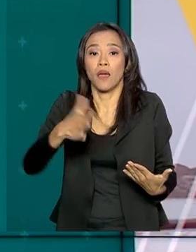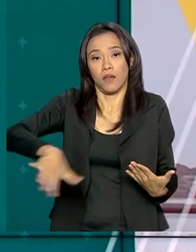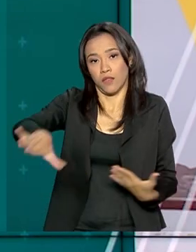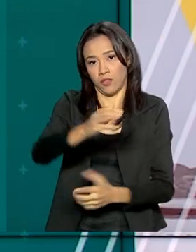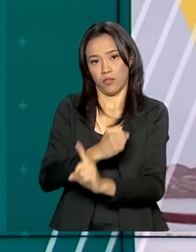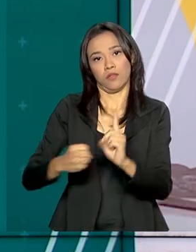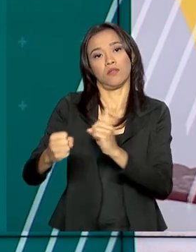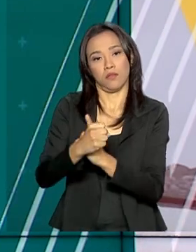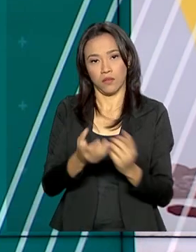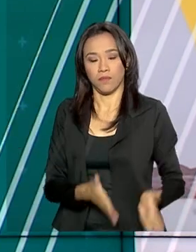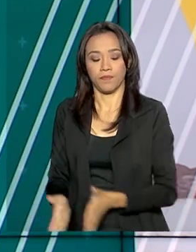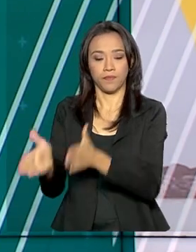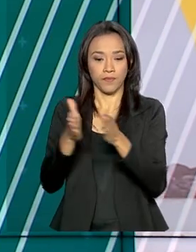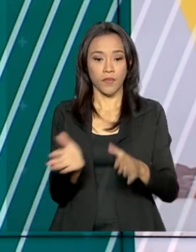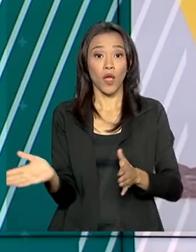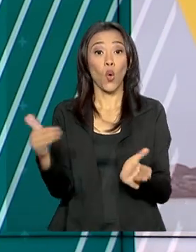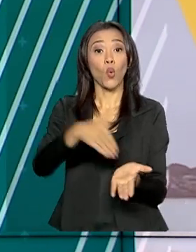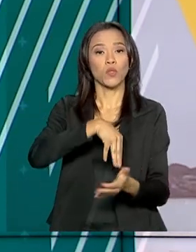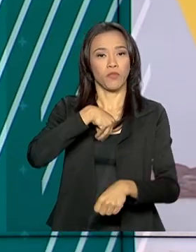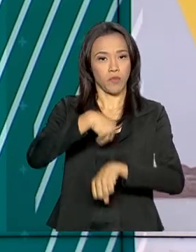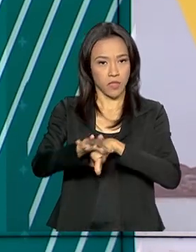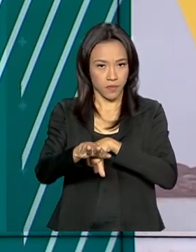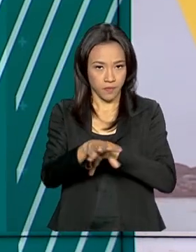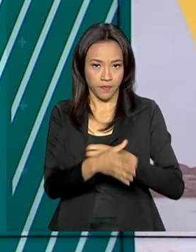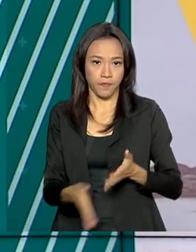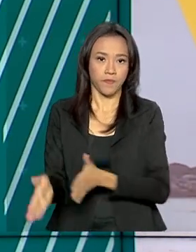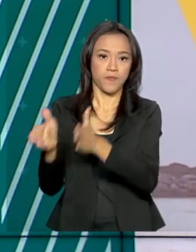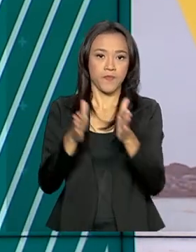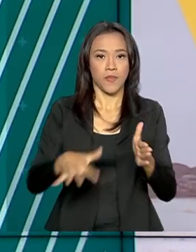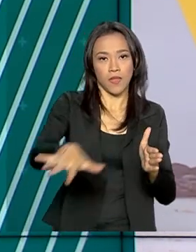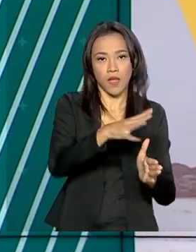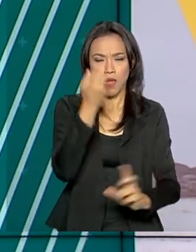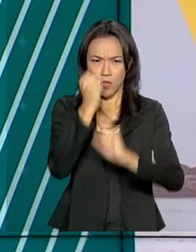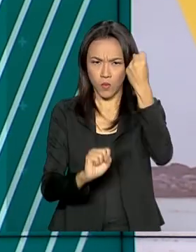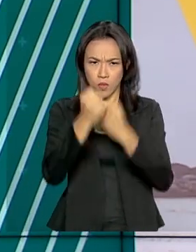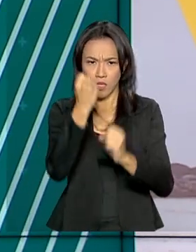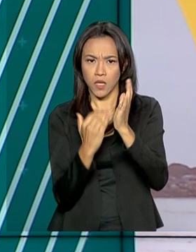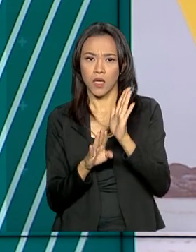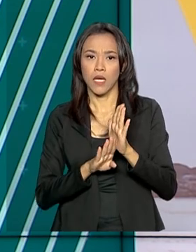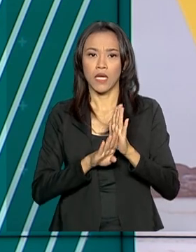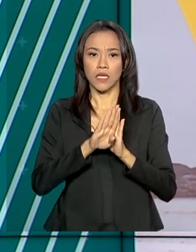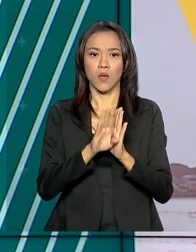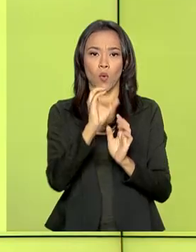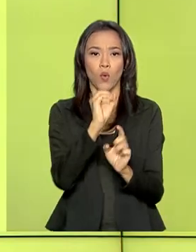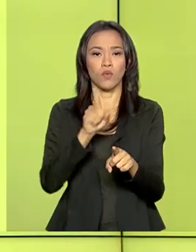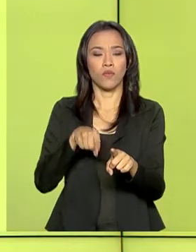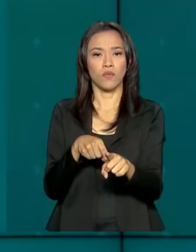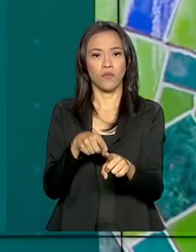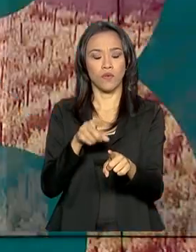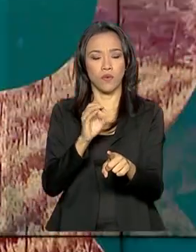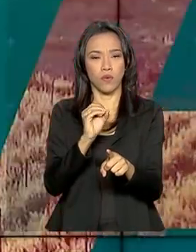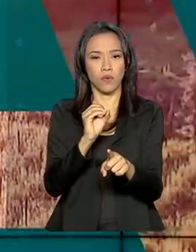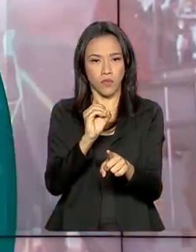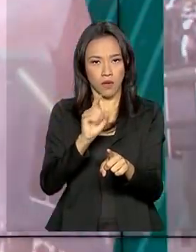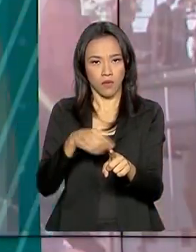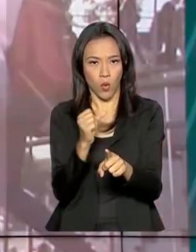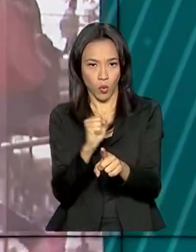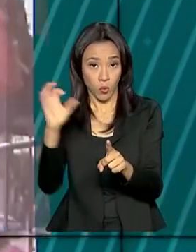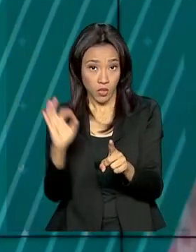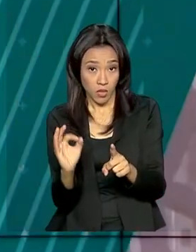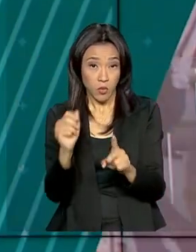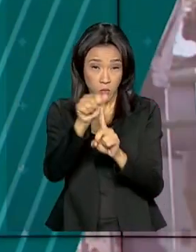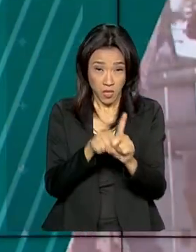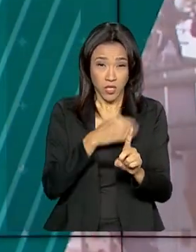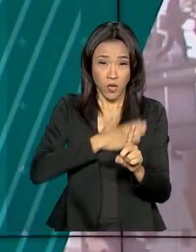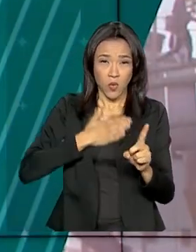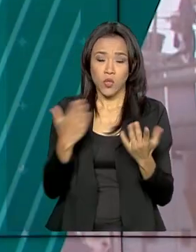e uma última notícia a produção industrial cresceu 0,8 por cento em agosto em comparação ao